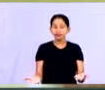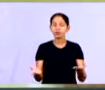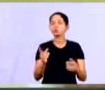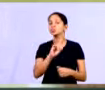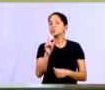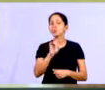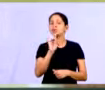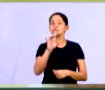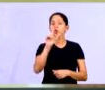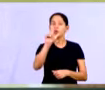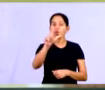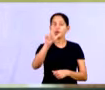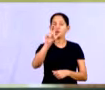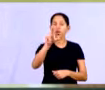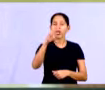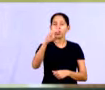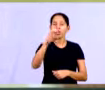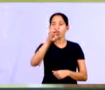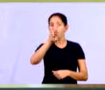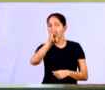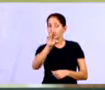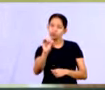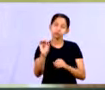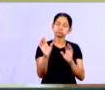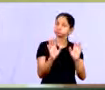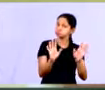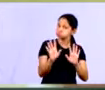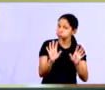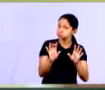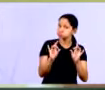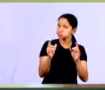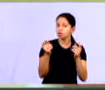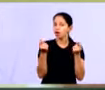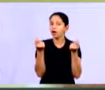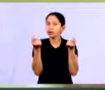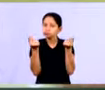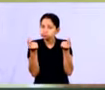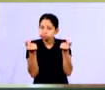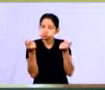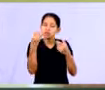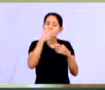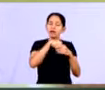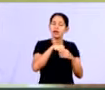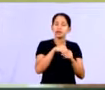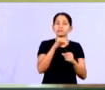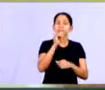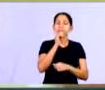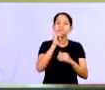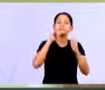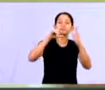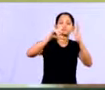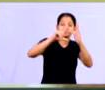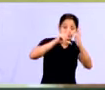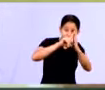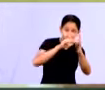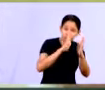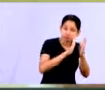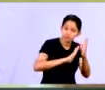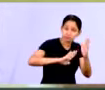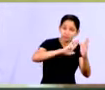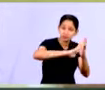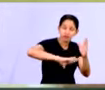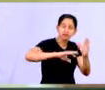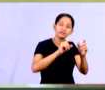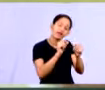só o lucro, também não é só aquilo que você colocou de investido. Então imagina assim, você vai montar uma loja, você coloca 50 mil